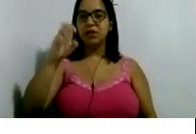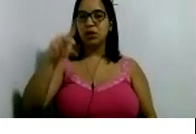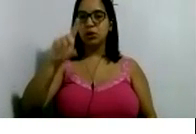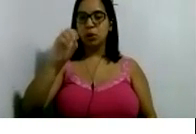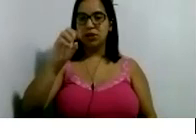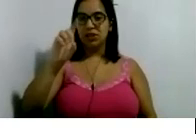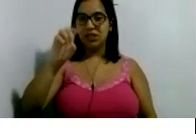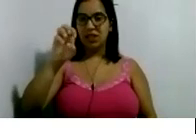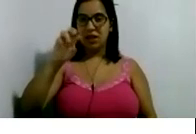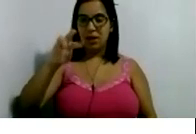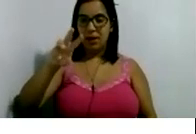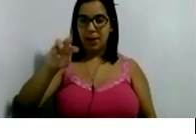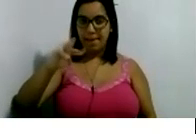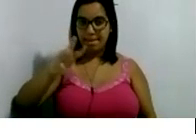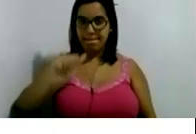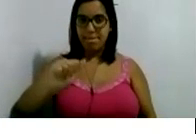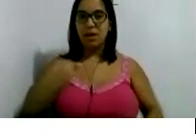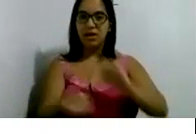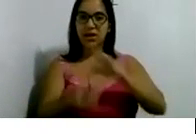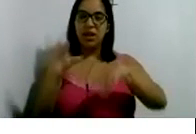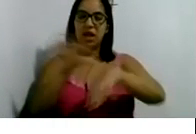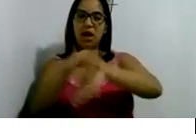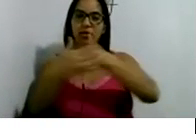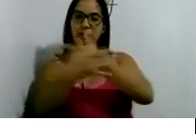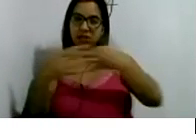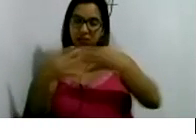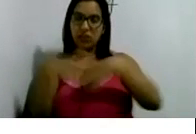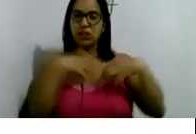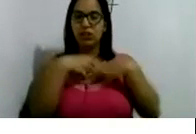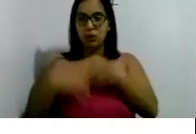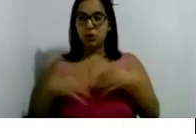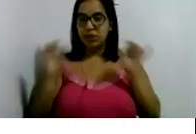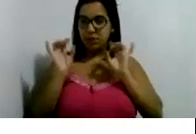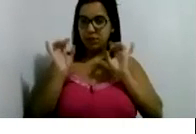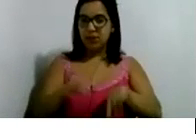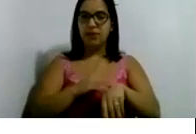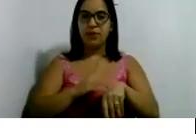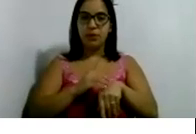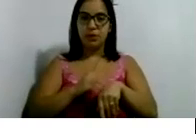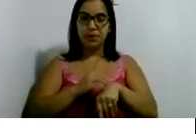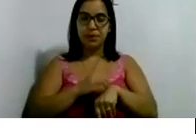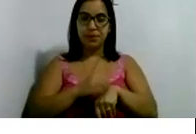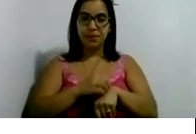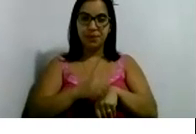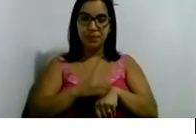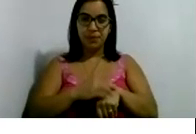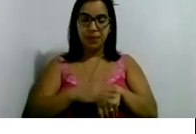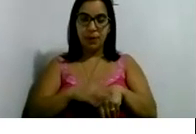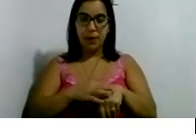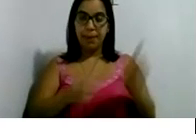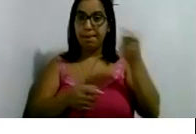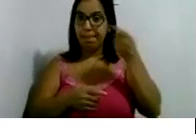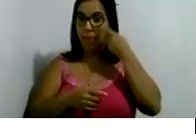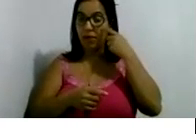essas camadas é que vão dar origem aos órgãos e tecidos específicos. Então, a gente vê que a